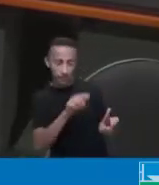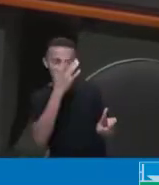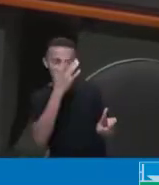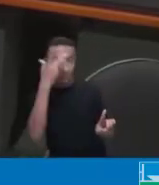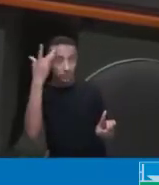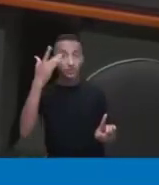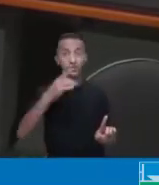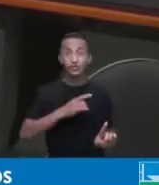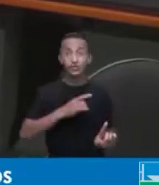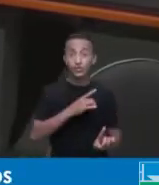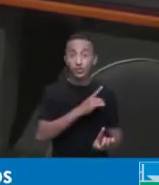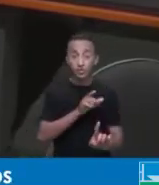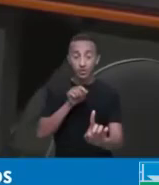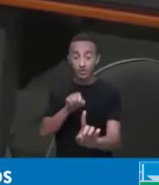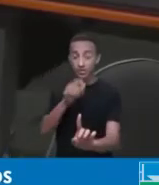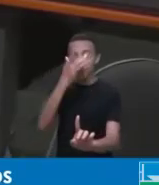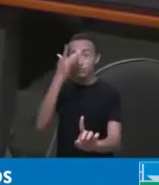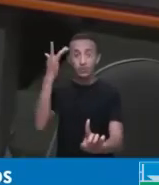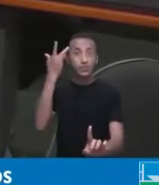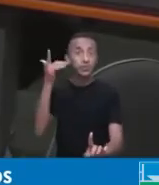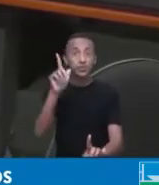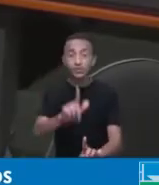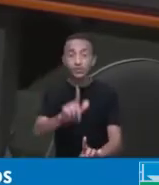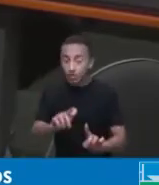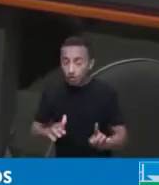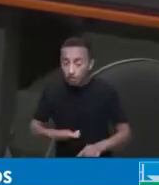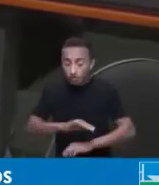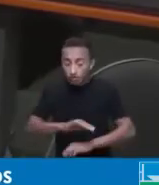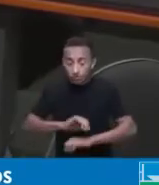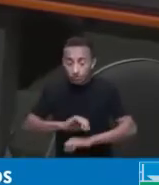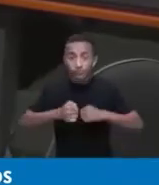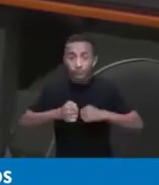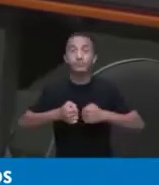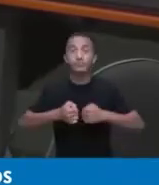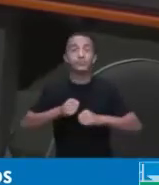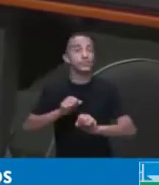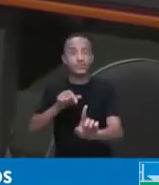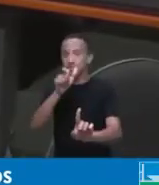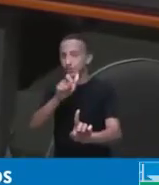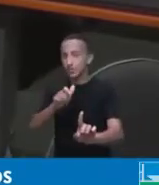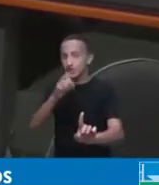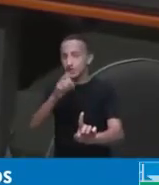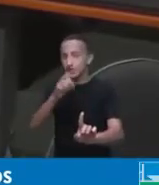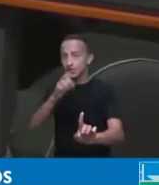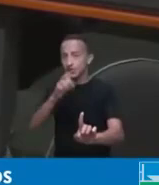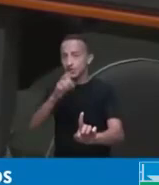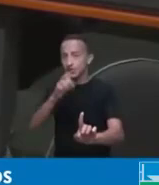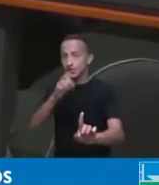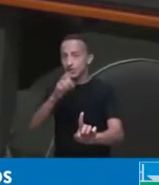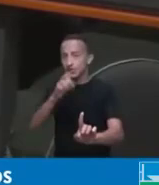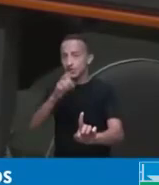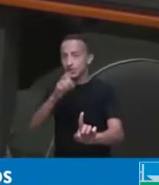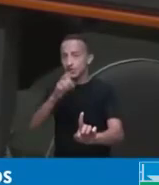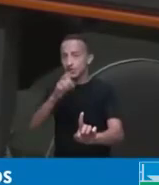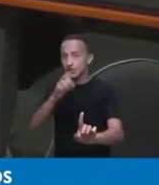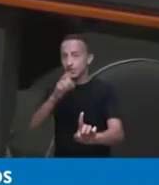fadiga extrema, intolerância ao esforço, comprometimento cognitivo e isolamento social severo. Olha